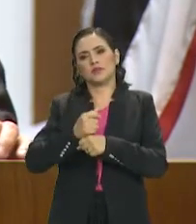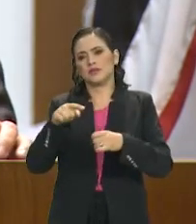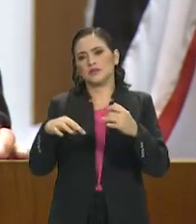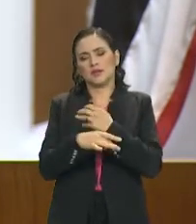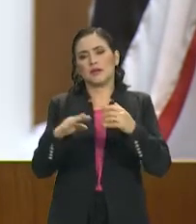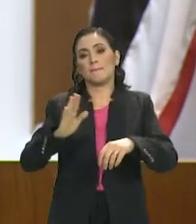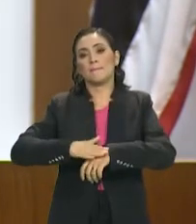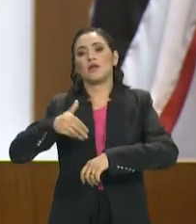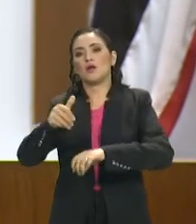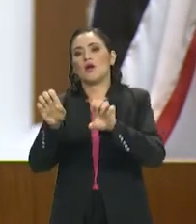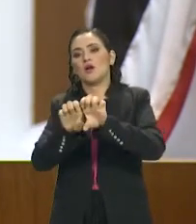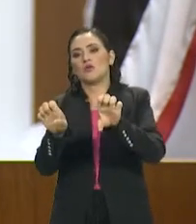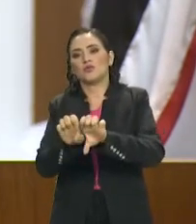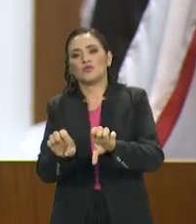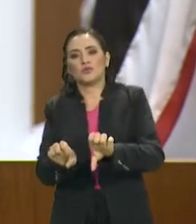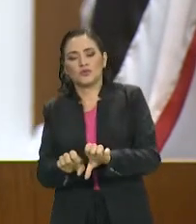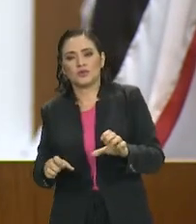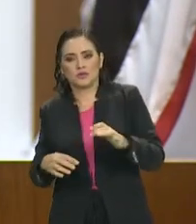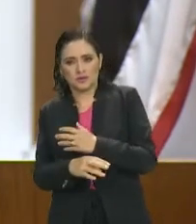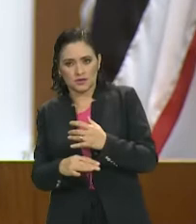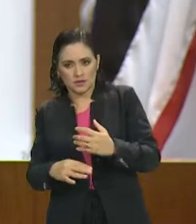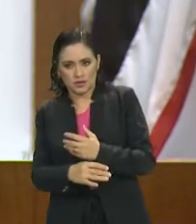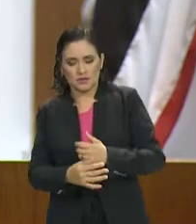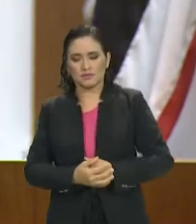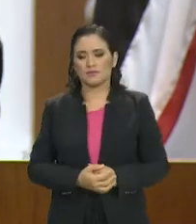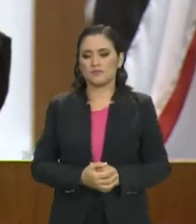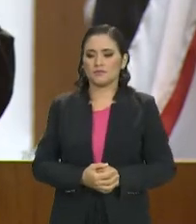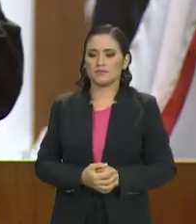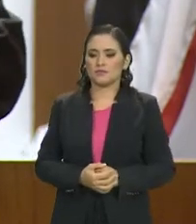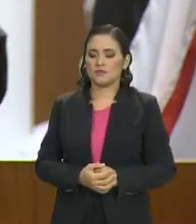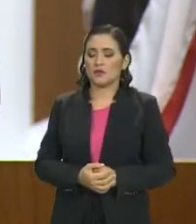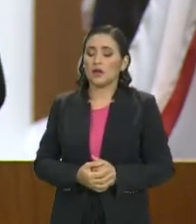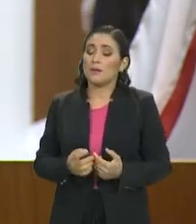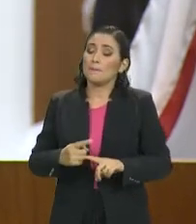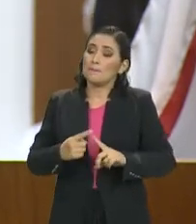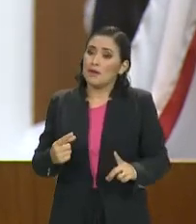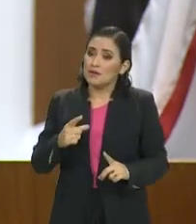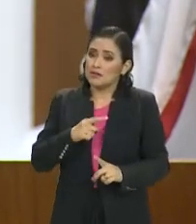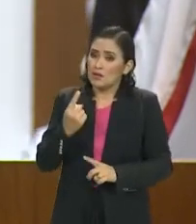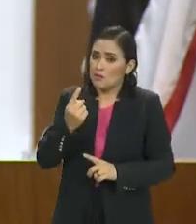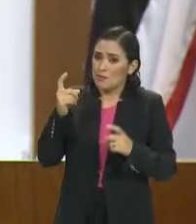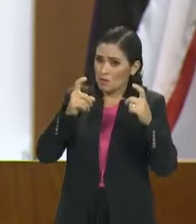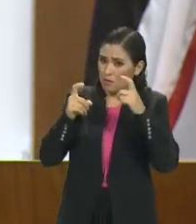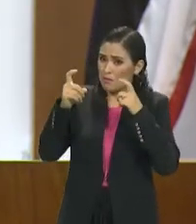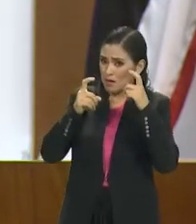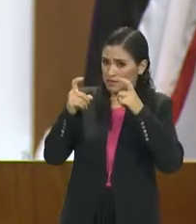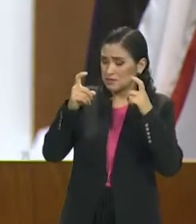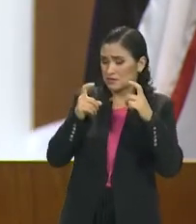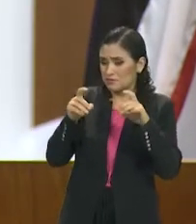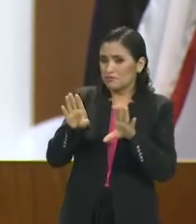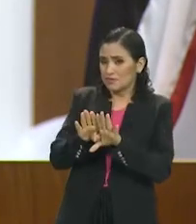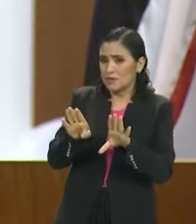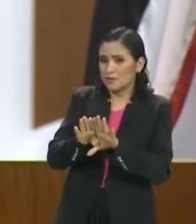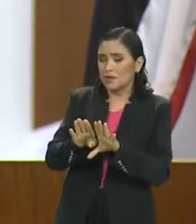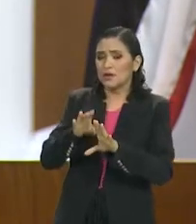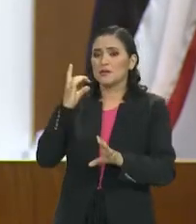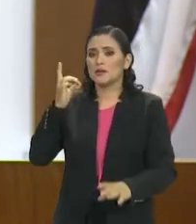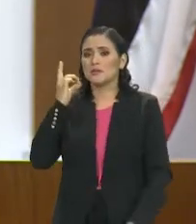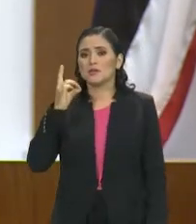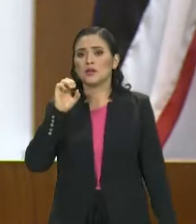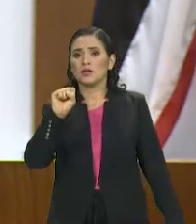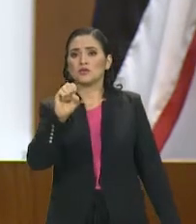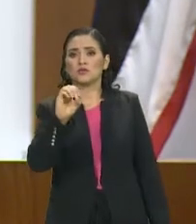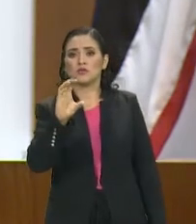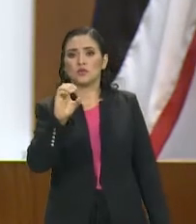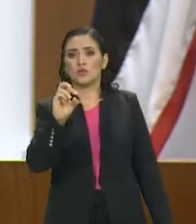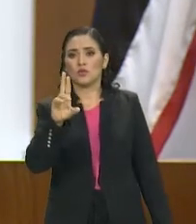da cidade. Mas uma coisa também me preocupou, e a deputada Socorro Aquinha antes me antecedeu,